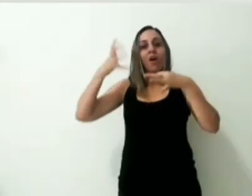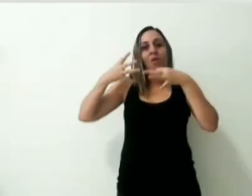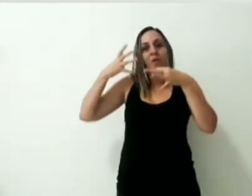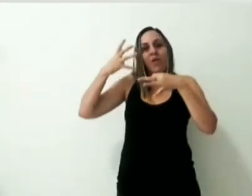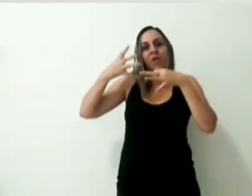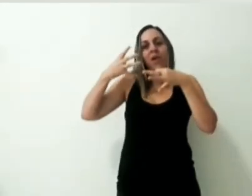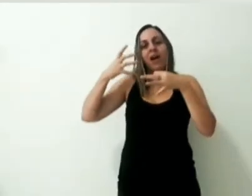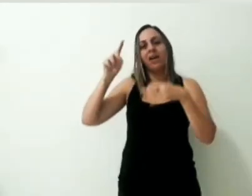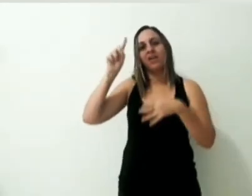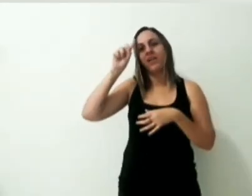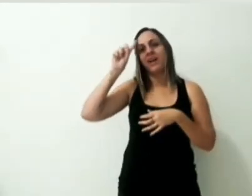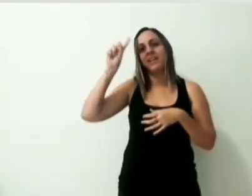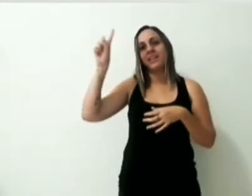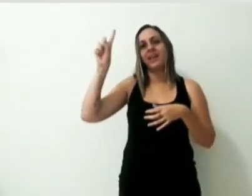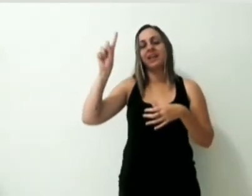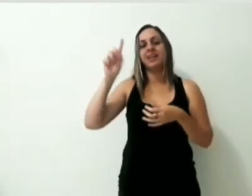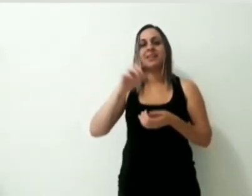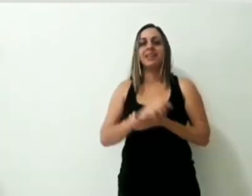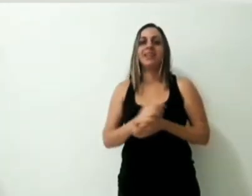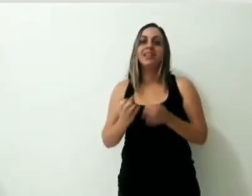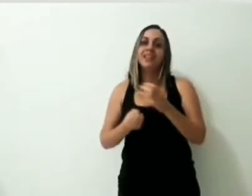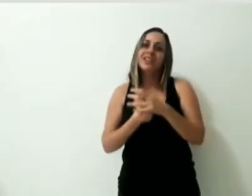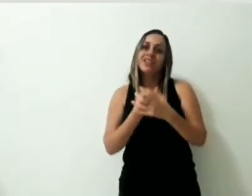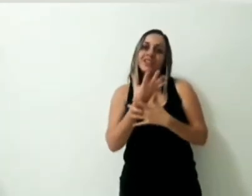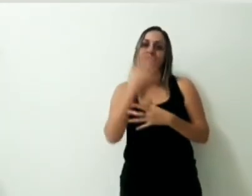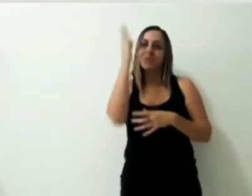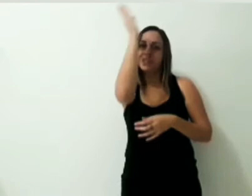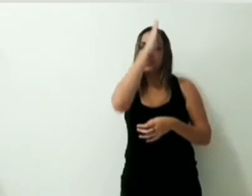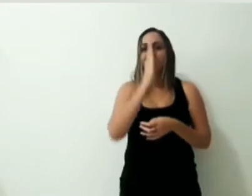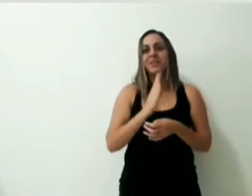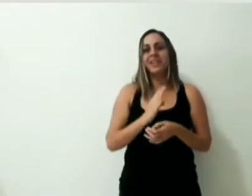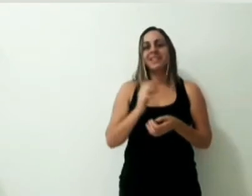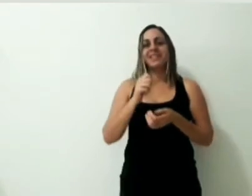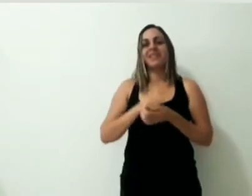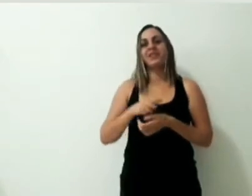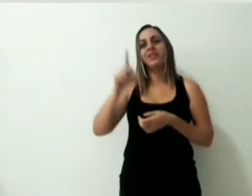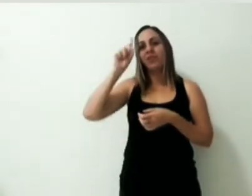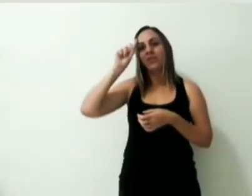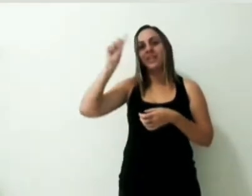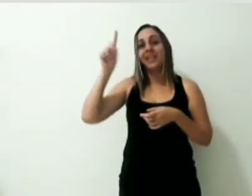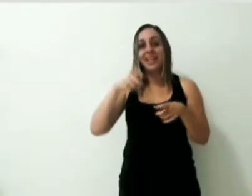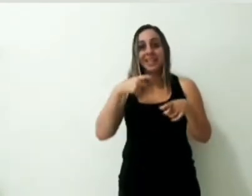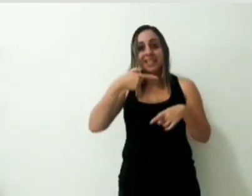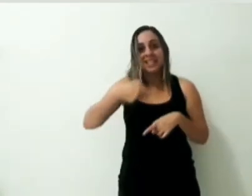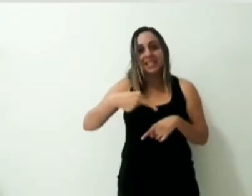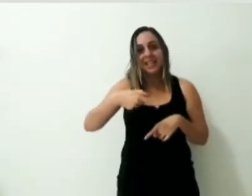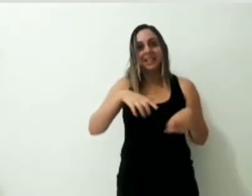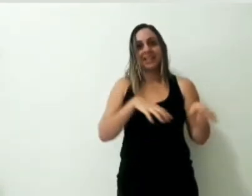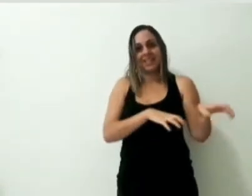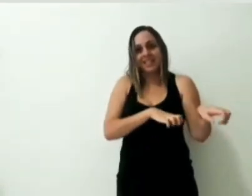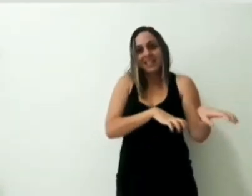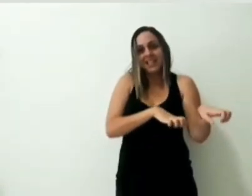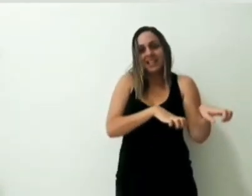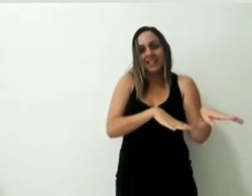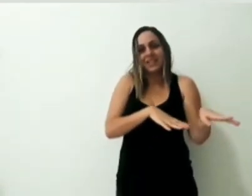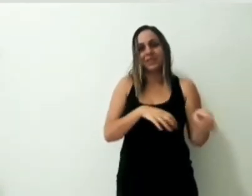data de surgimento no Brasil o dia 7 de setembro de